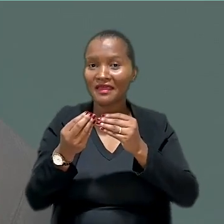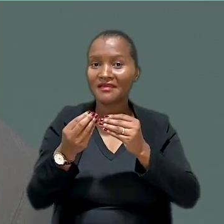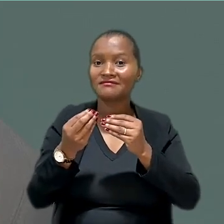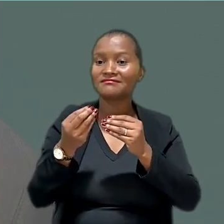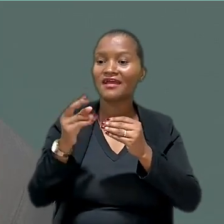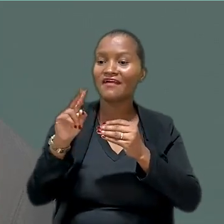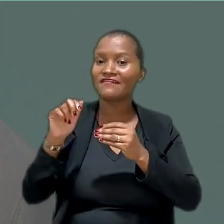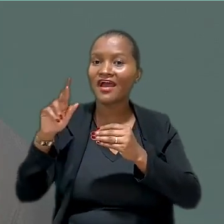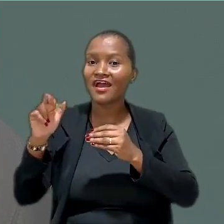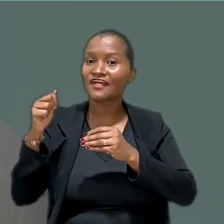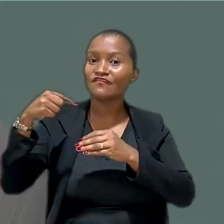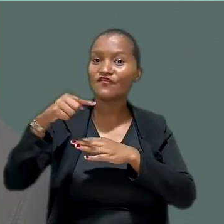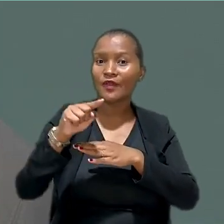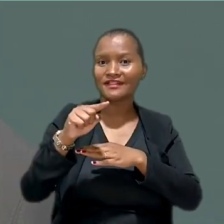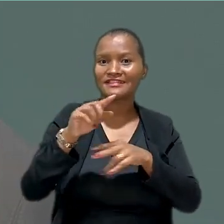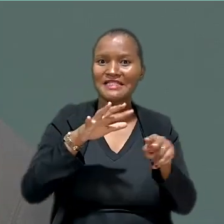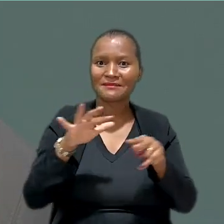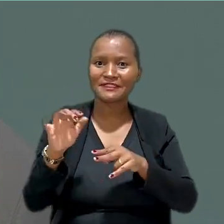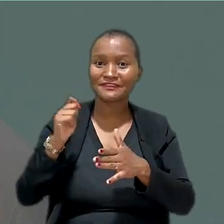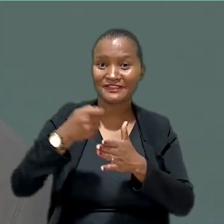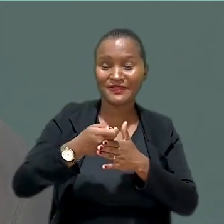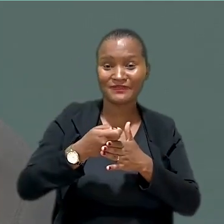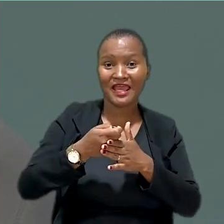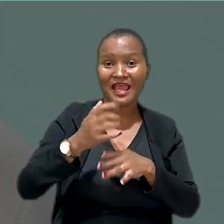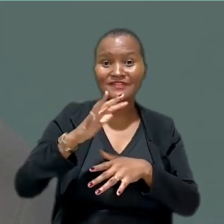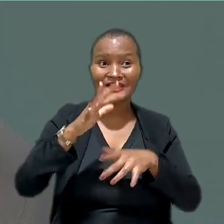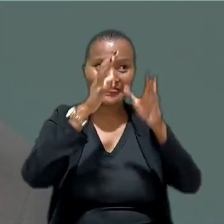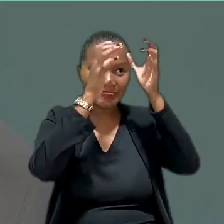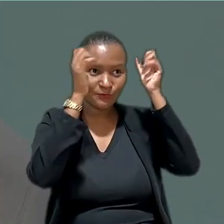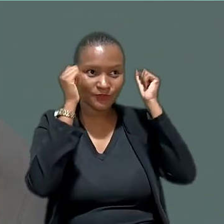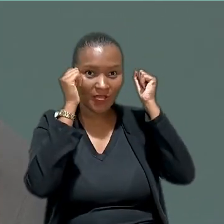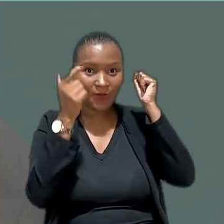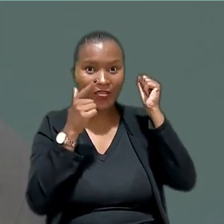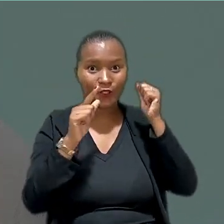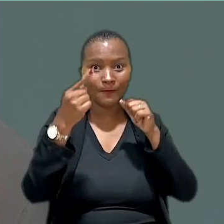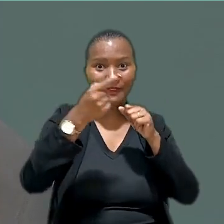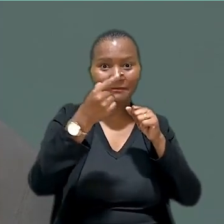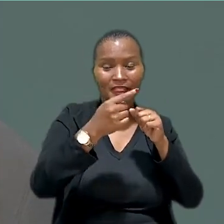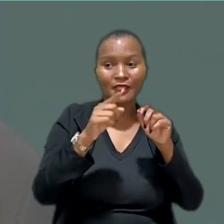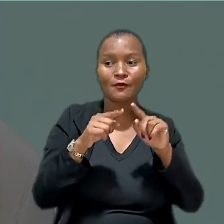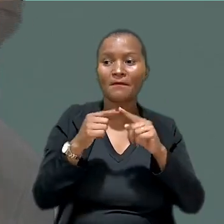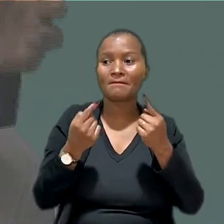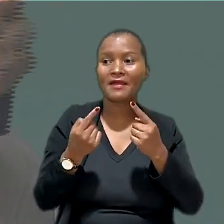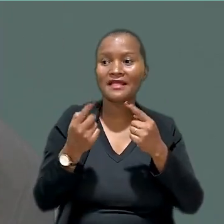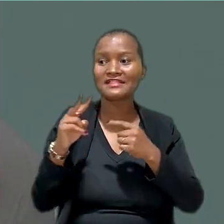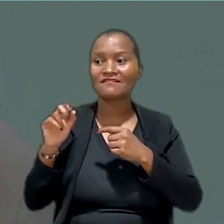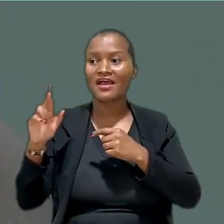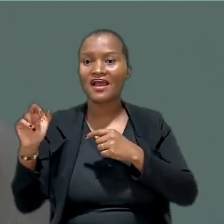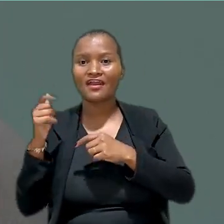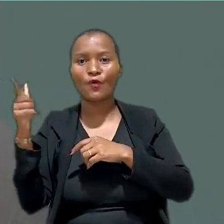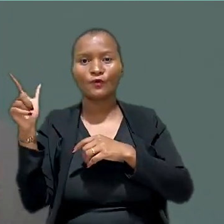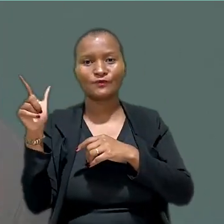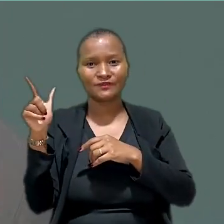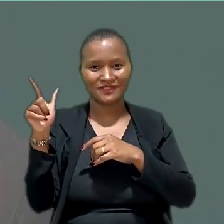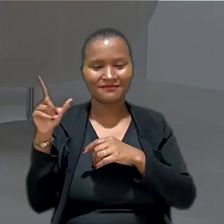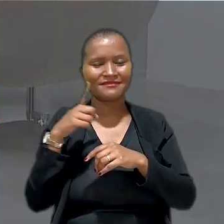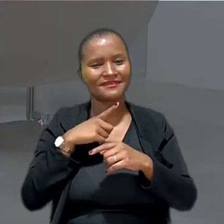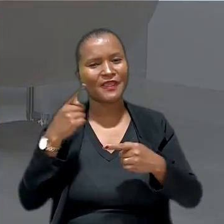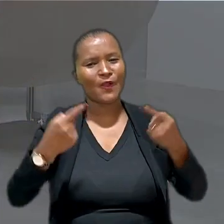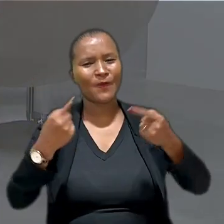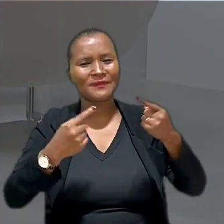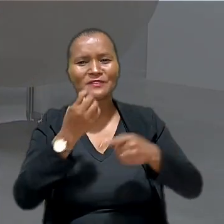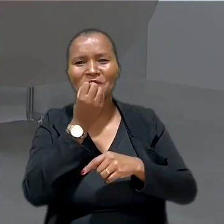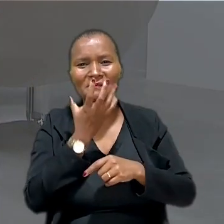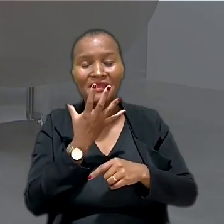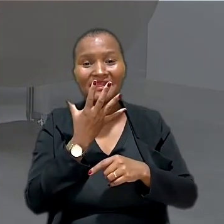na semana de execução. E, às vezes, o tribunal ganha primeiro lugar, mas a vara que ganha primeiro lugar é de outro tribunal. Ou seja, aqui nós chamamos a competição do bem, que